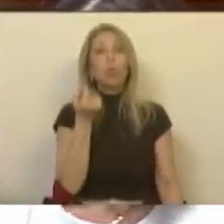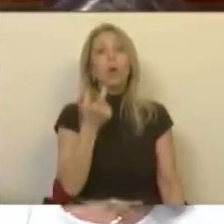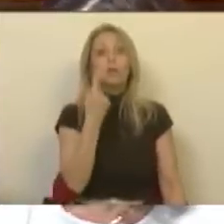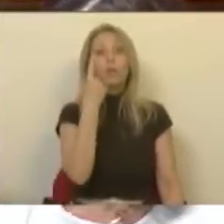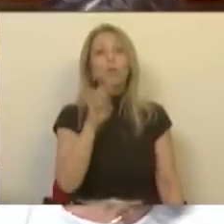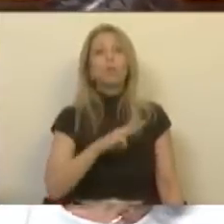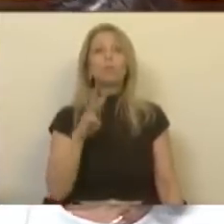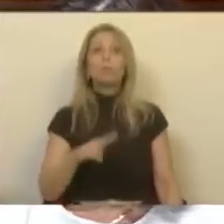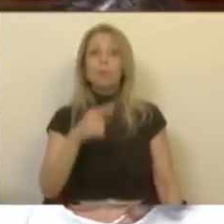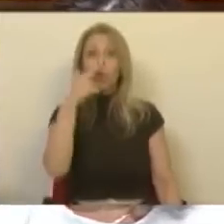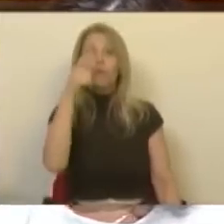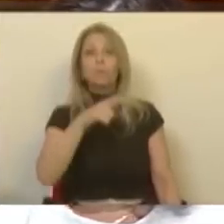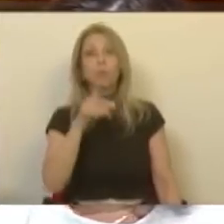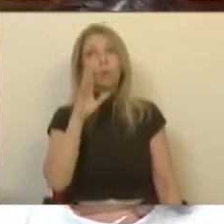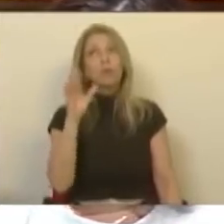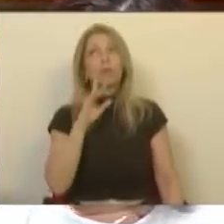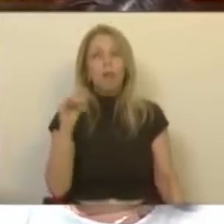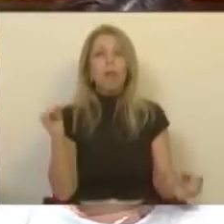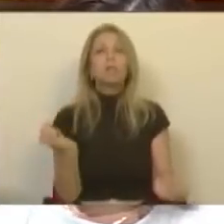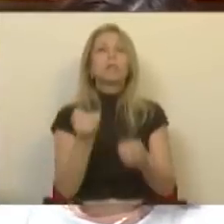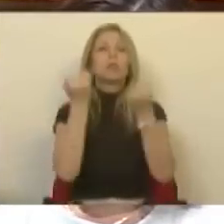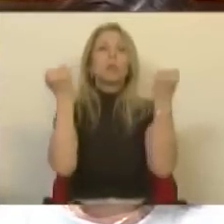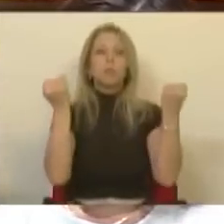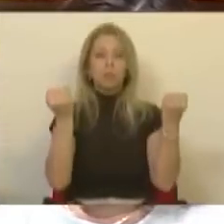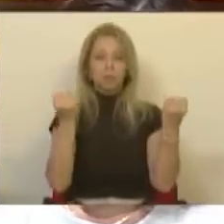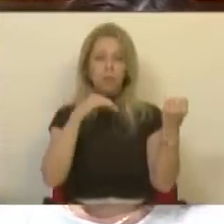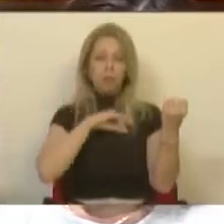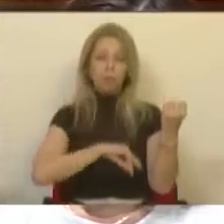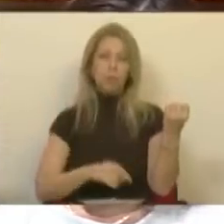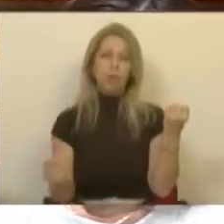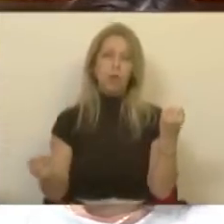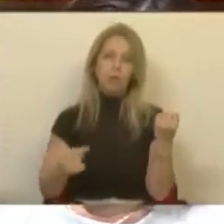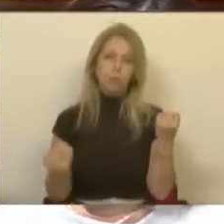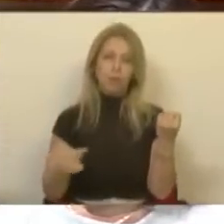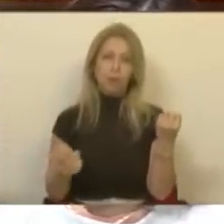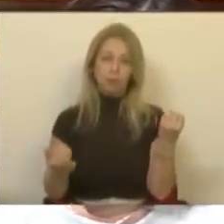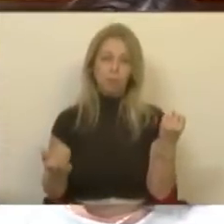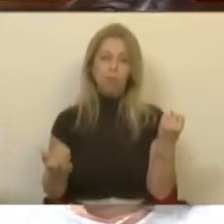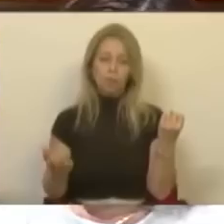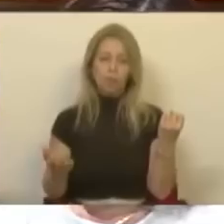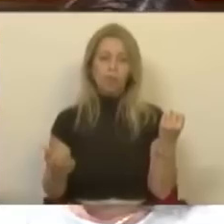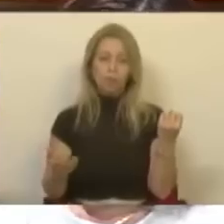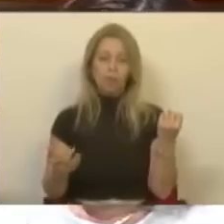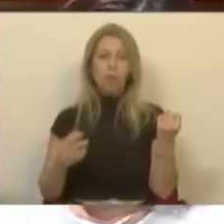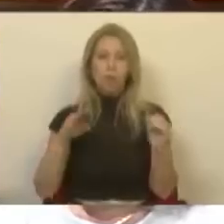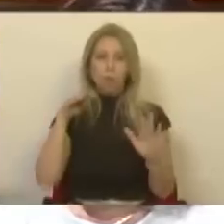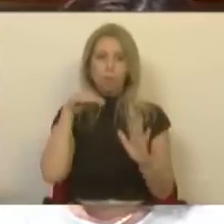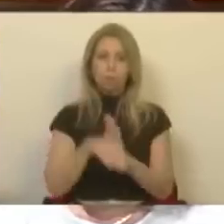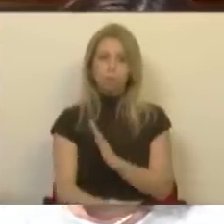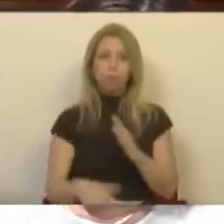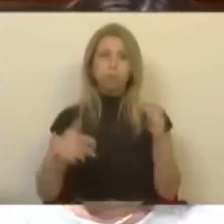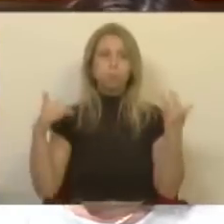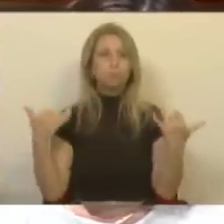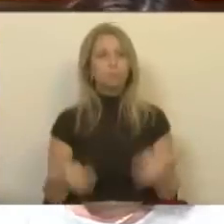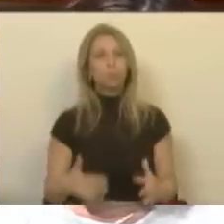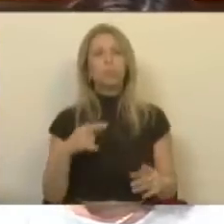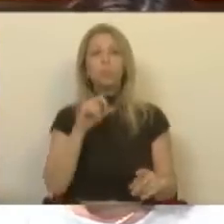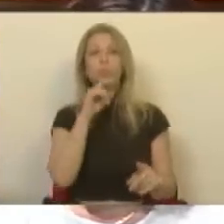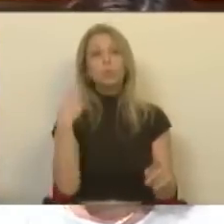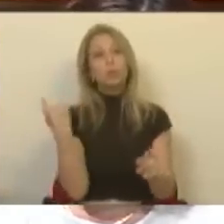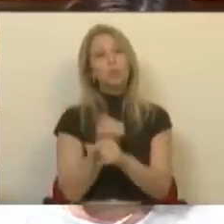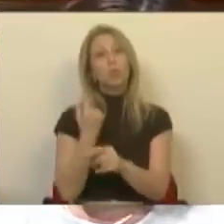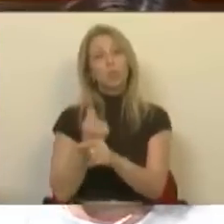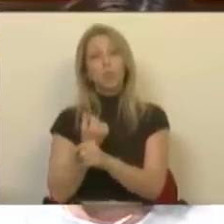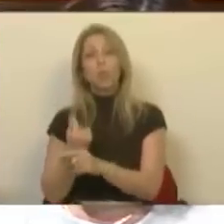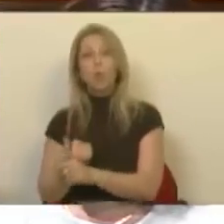a viverem ou a tentarem sobreviver com o salário mínimo houve uma quebra brutal do poder de compra desde que assumiu